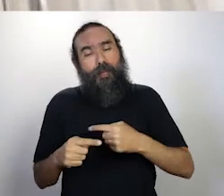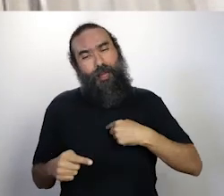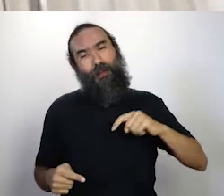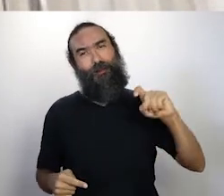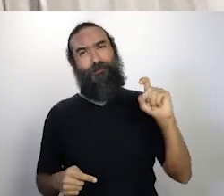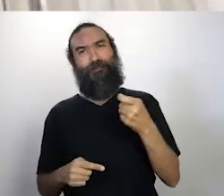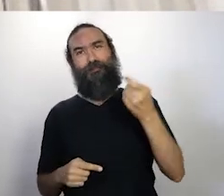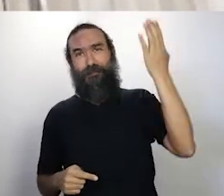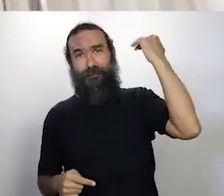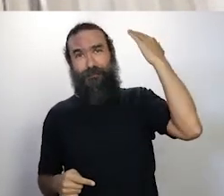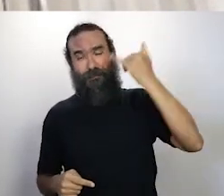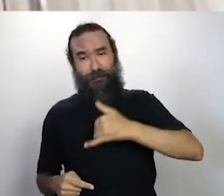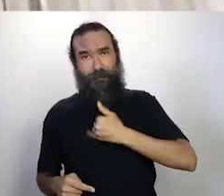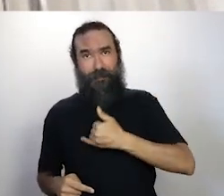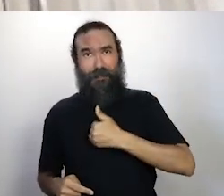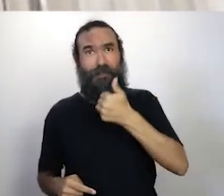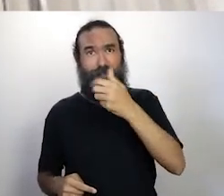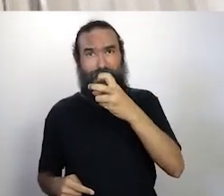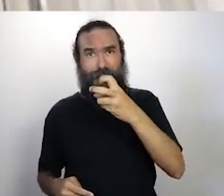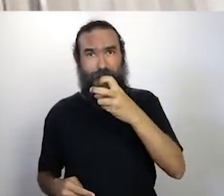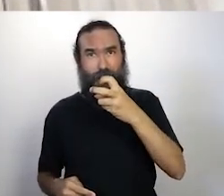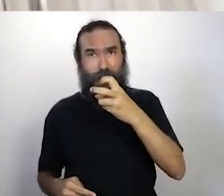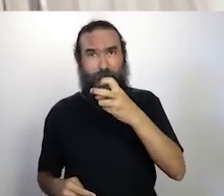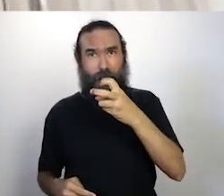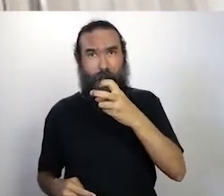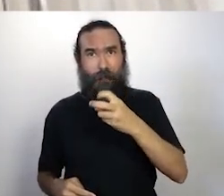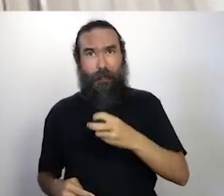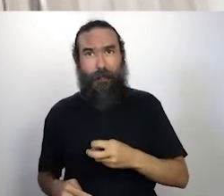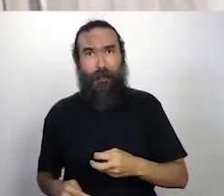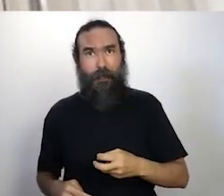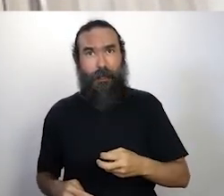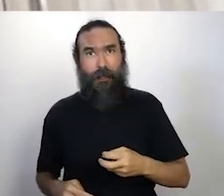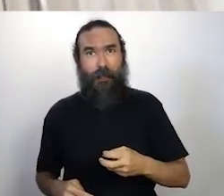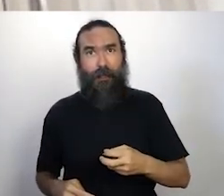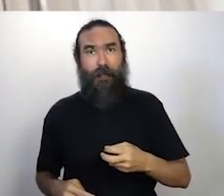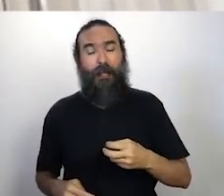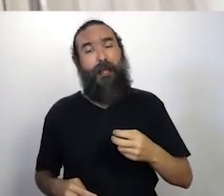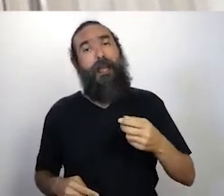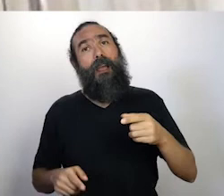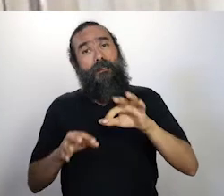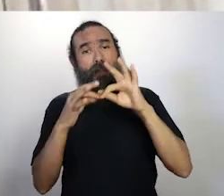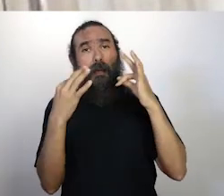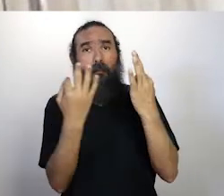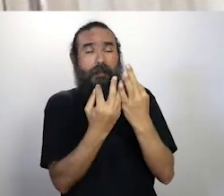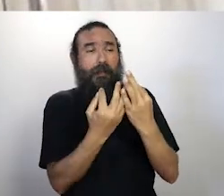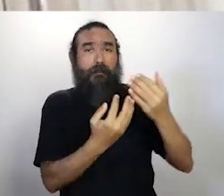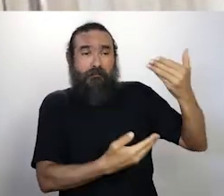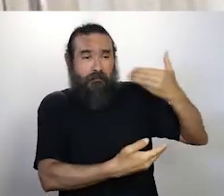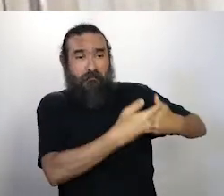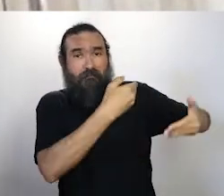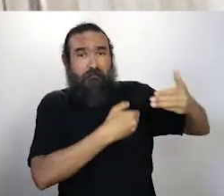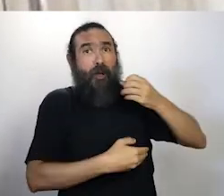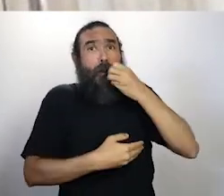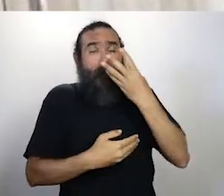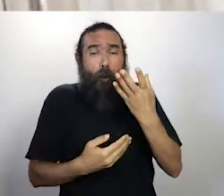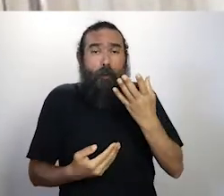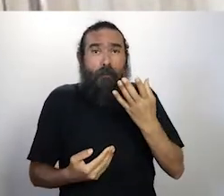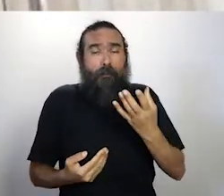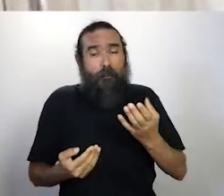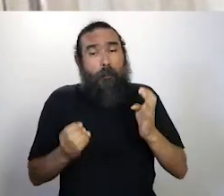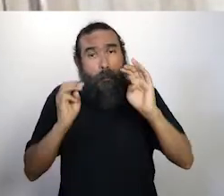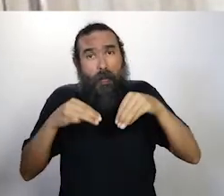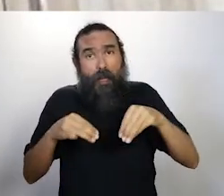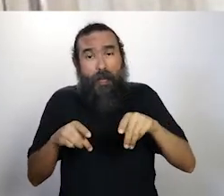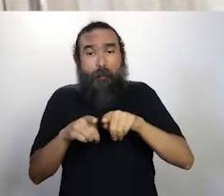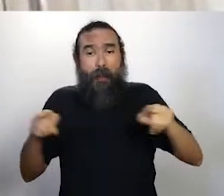ali, mesmo do alto de diversos privilégios, aos 15 fui menor infrator no Rio de Janeiro, e não tinha muito